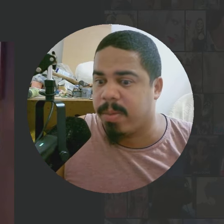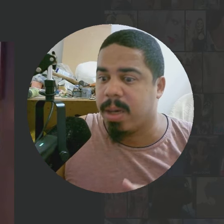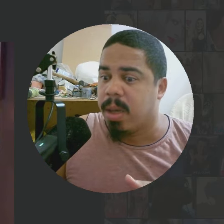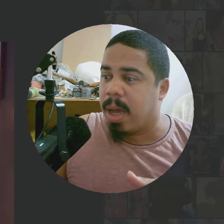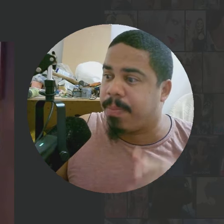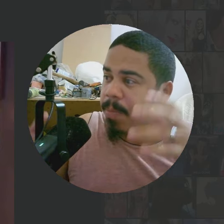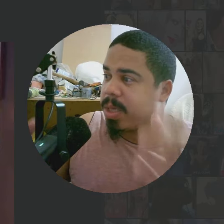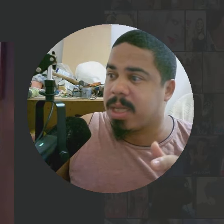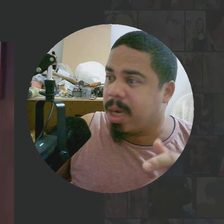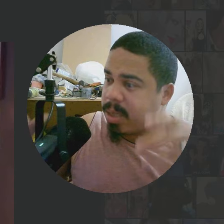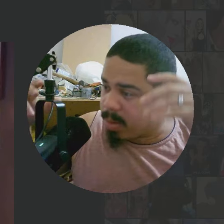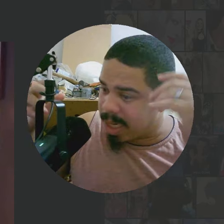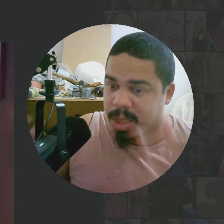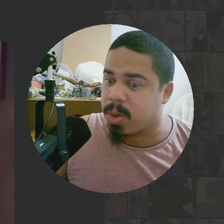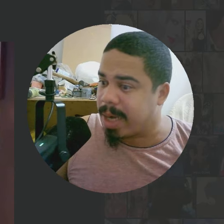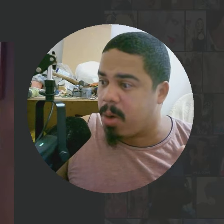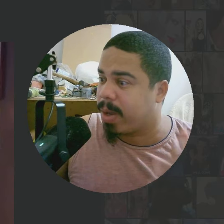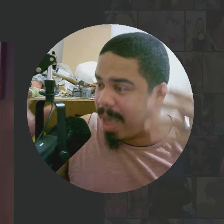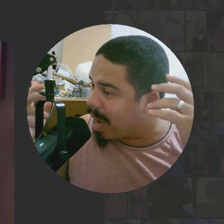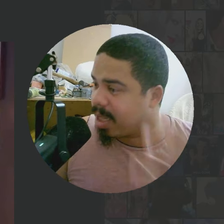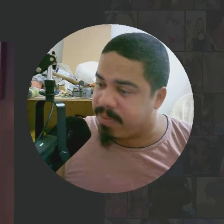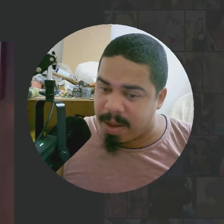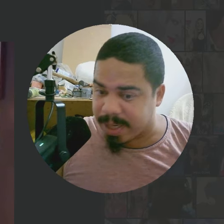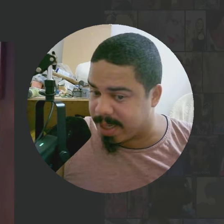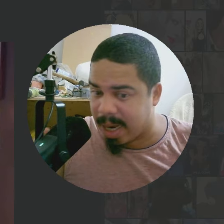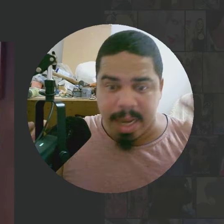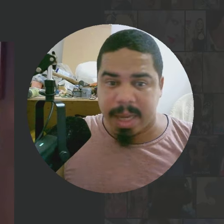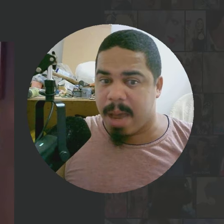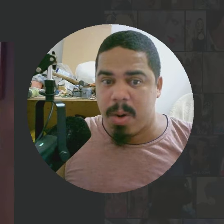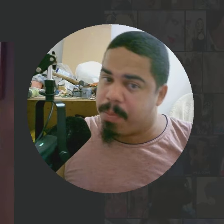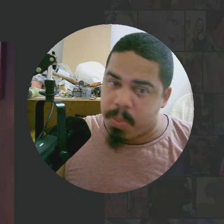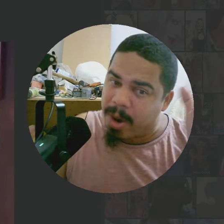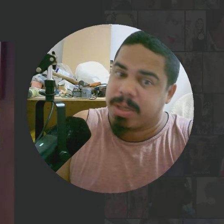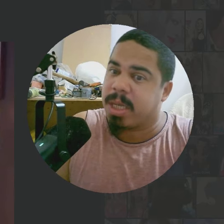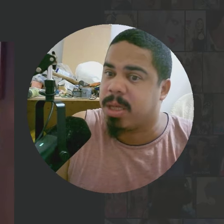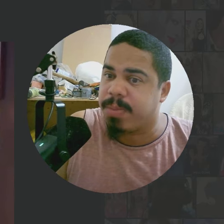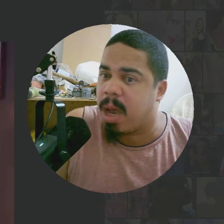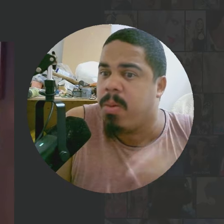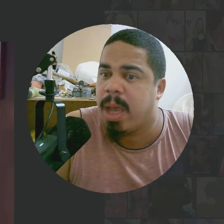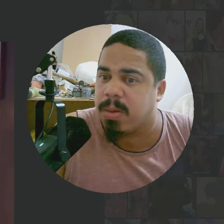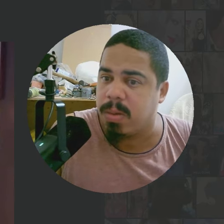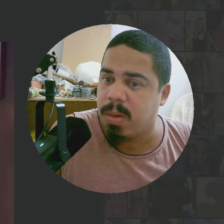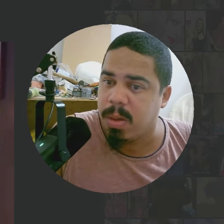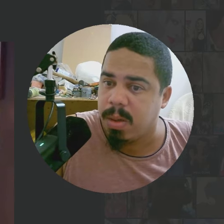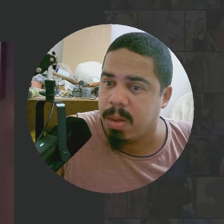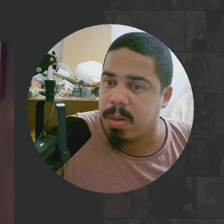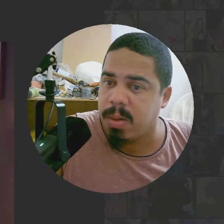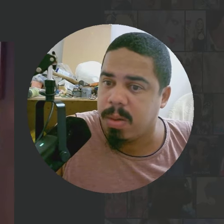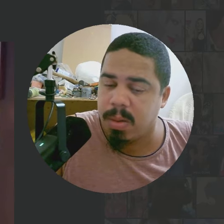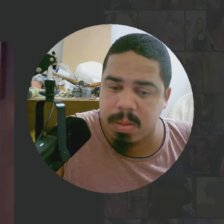o problema, a proposta deles já se torna algo que a galera vai abraçar, que é boa por causa desse tipo de argumento.